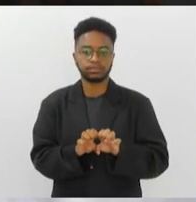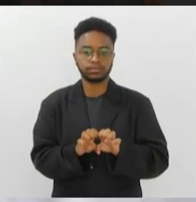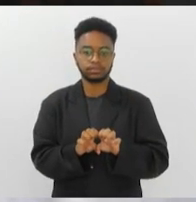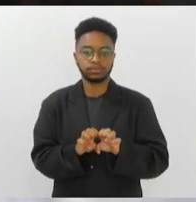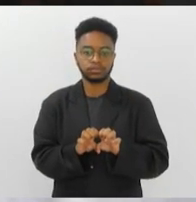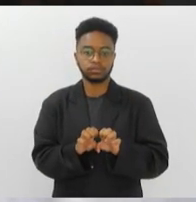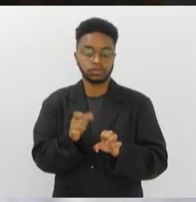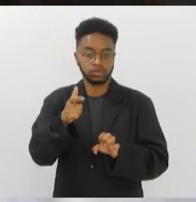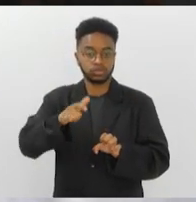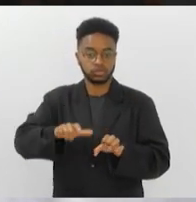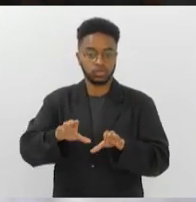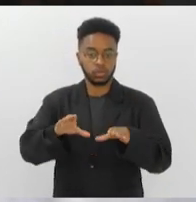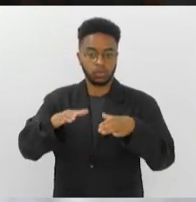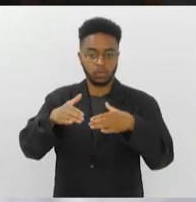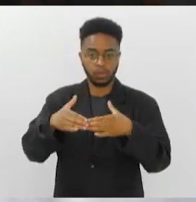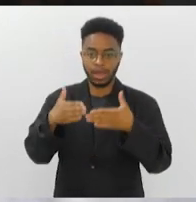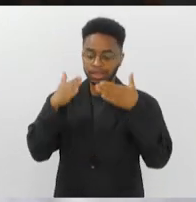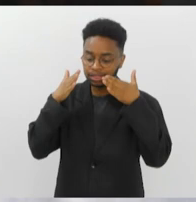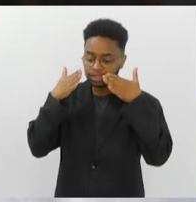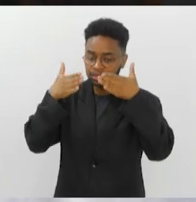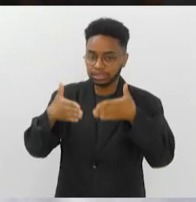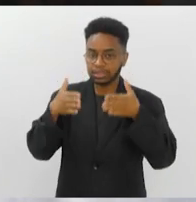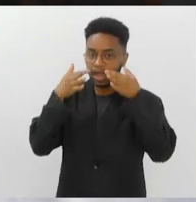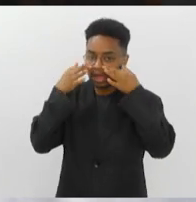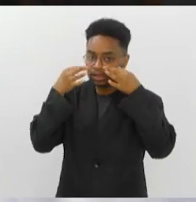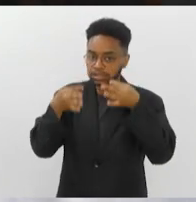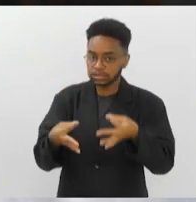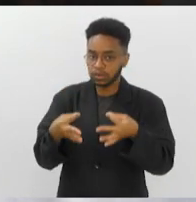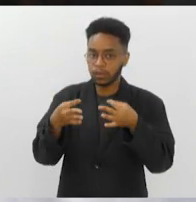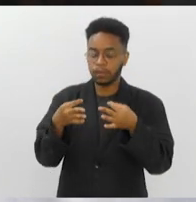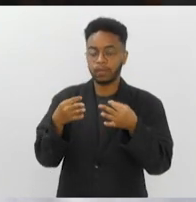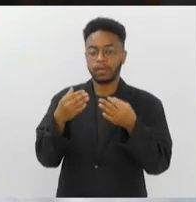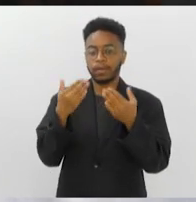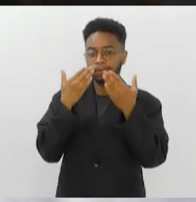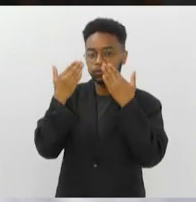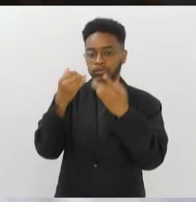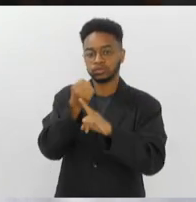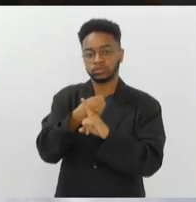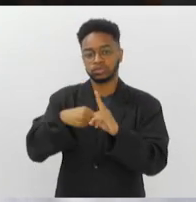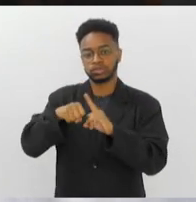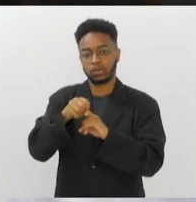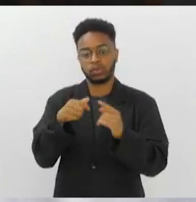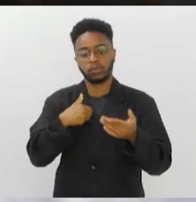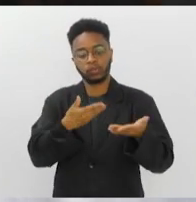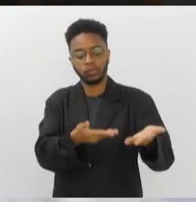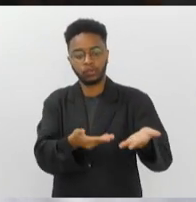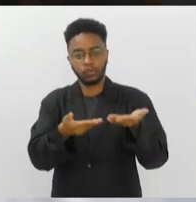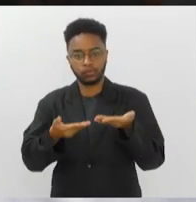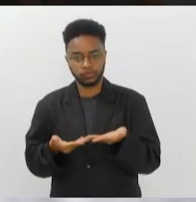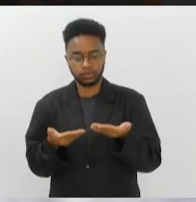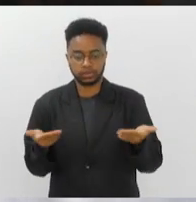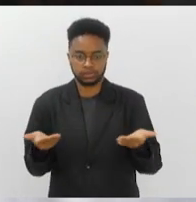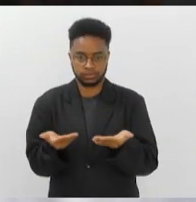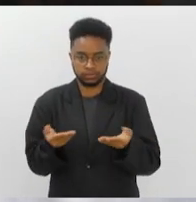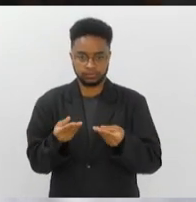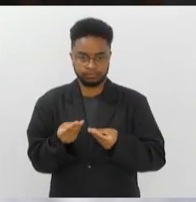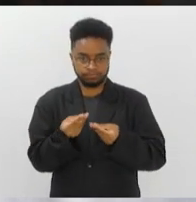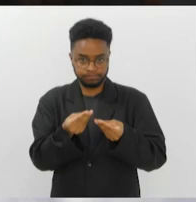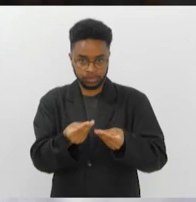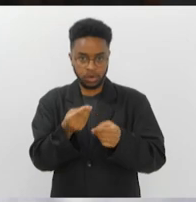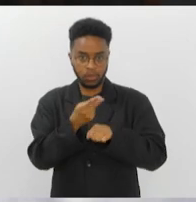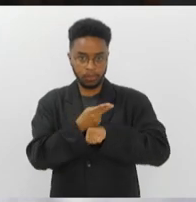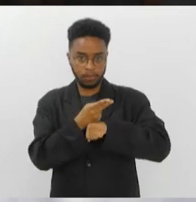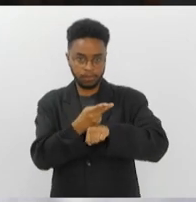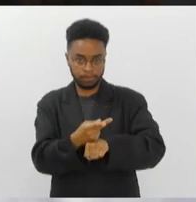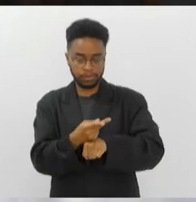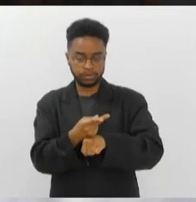mais uma frente de atenção psicossocial. Então, eu quero chamar para receber aqui o